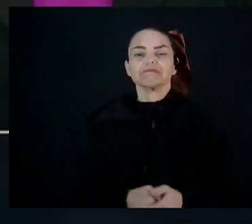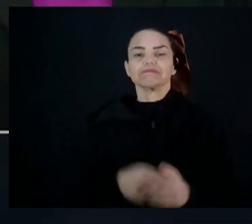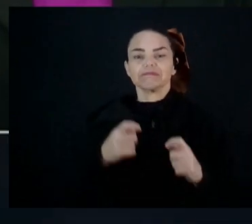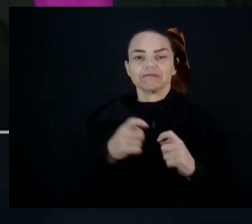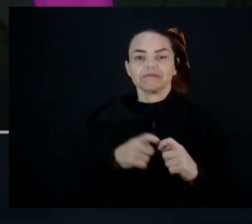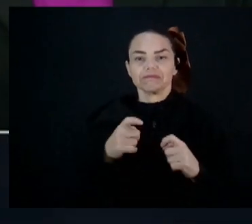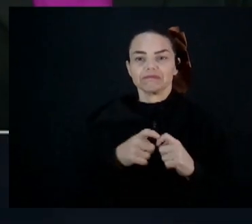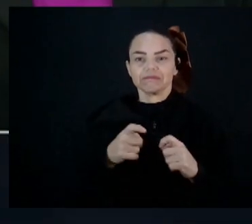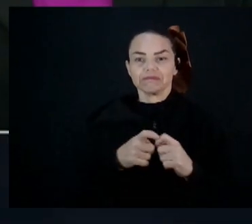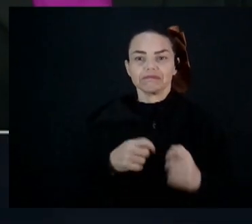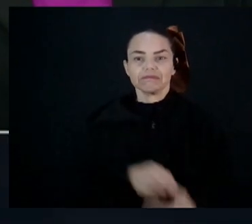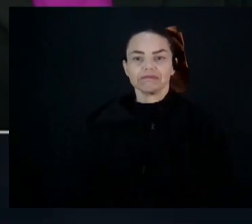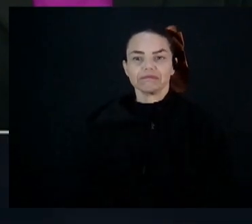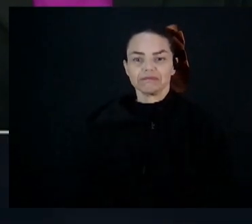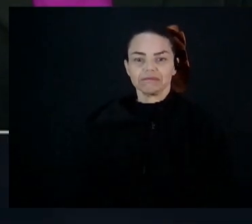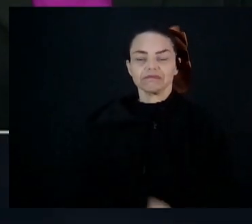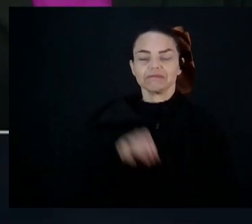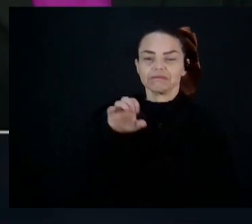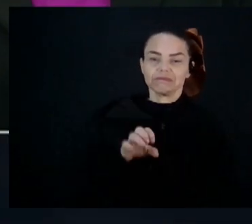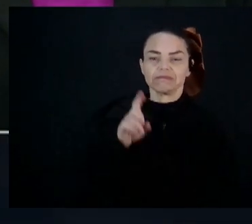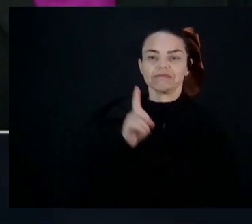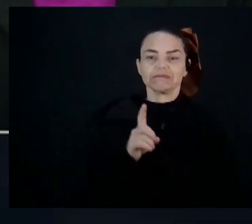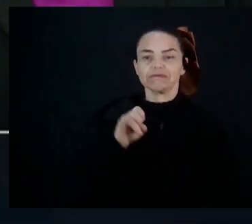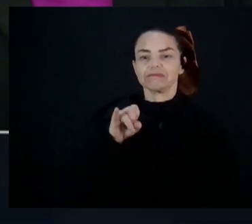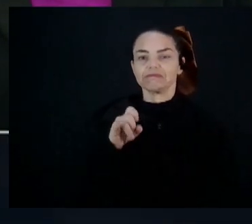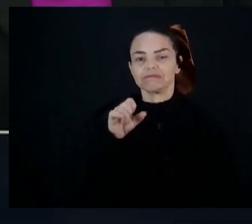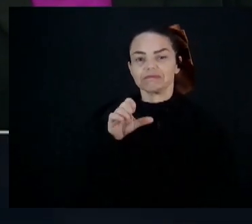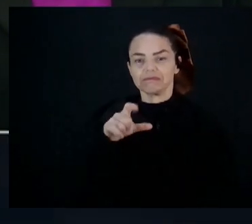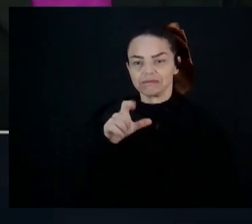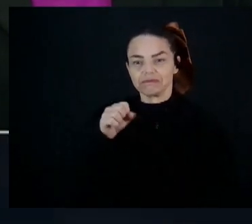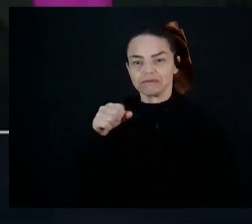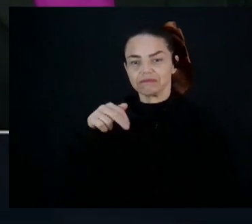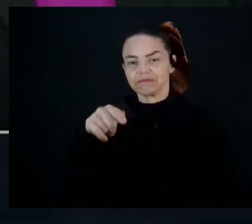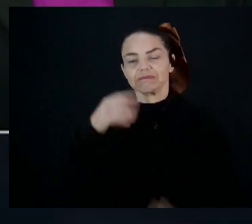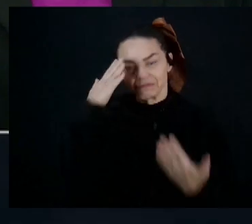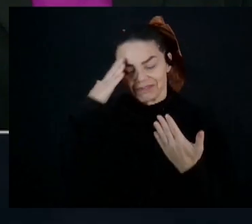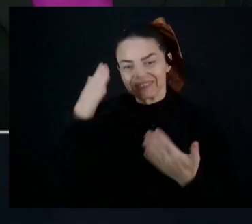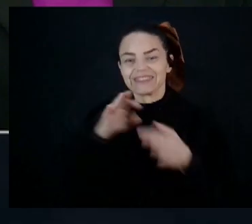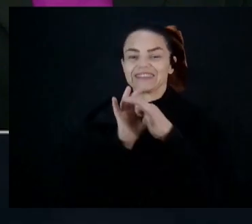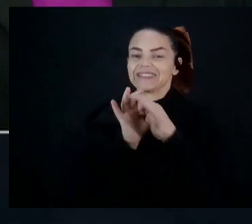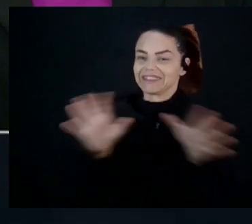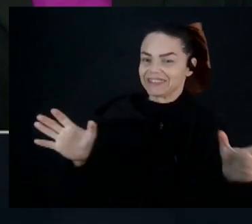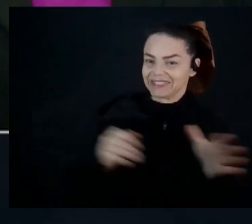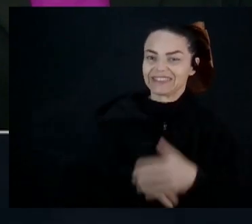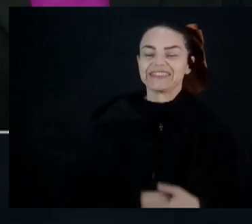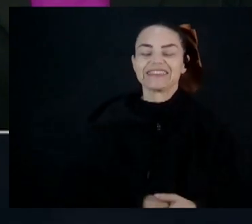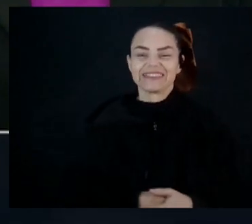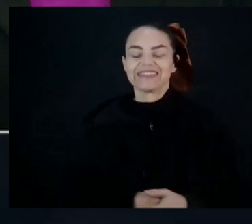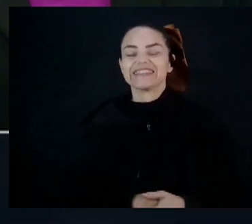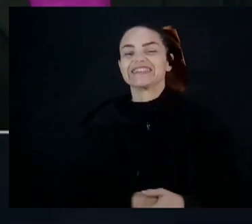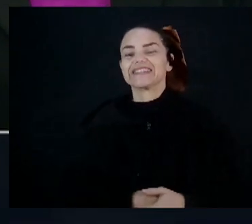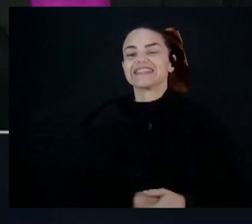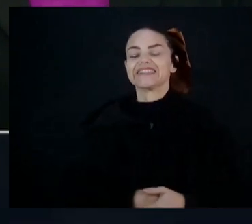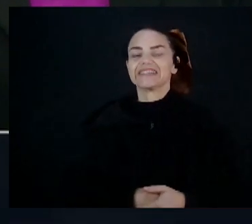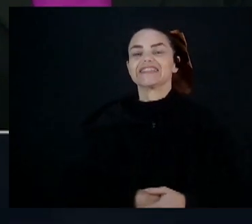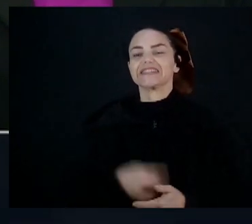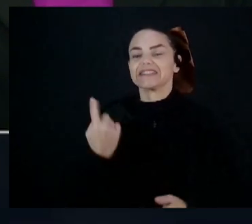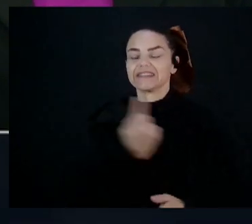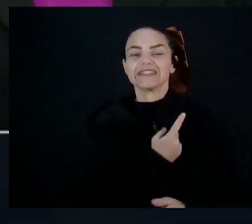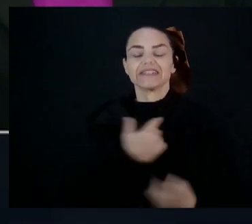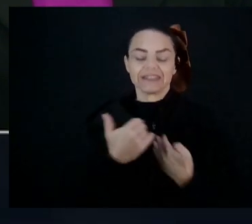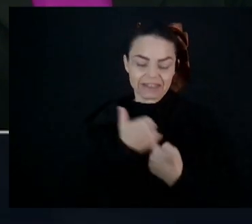doutor Edilson. Obrigada, doutor, por disponibilizar um pouco do seu tempo, né, para nos